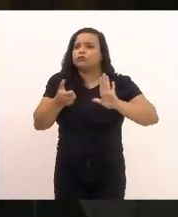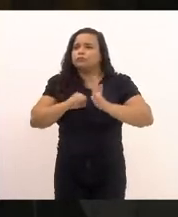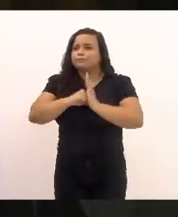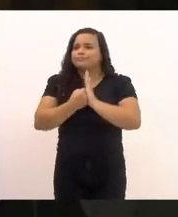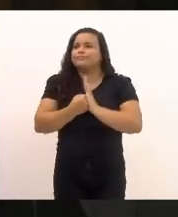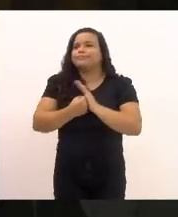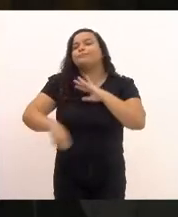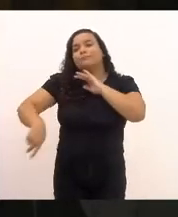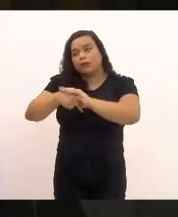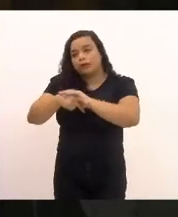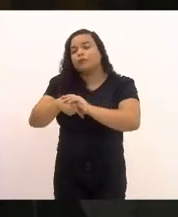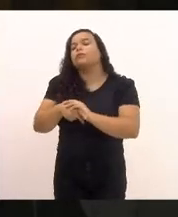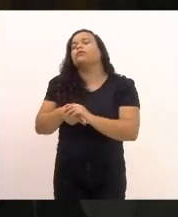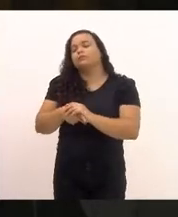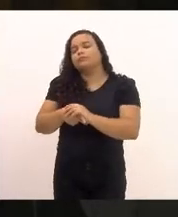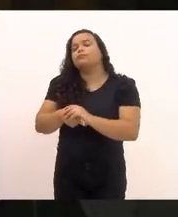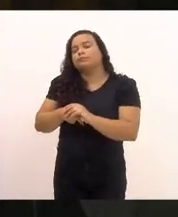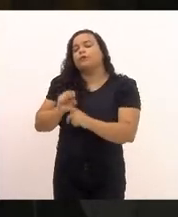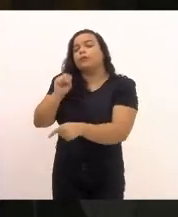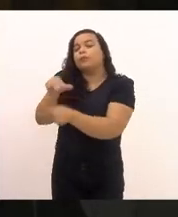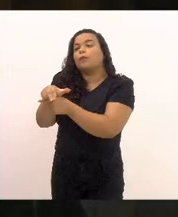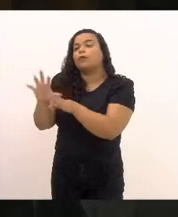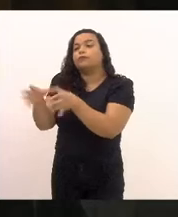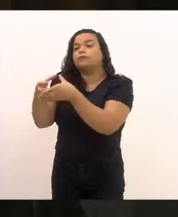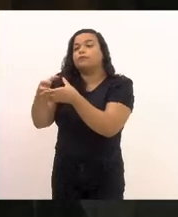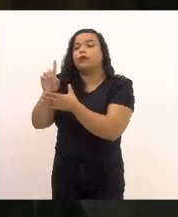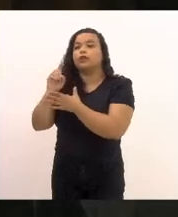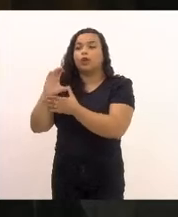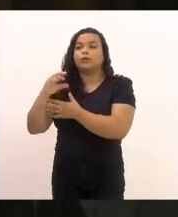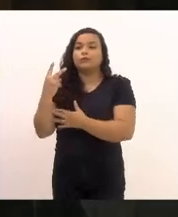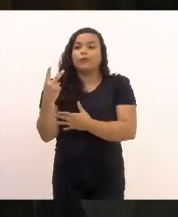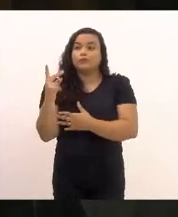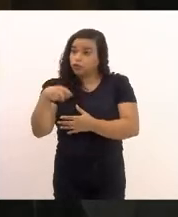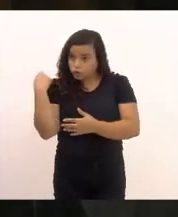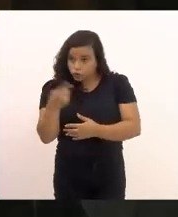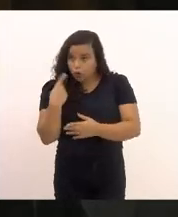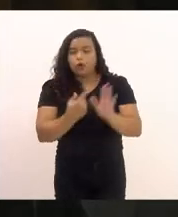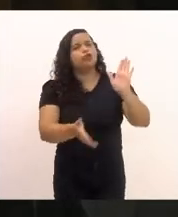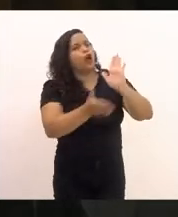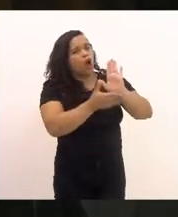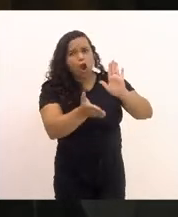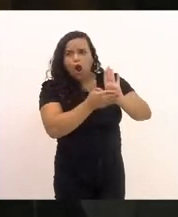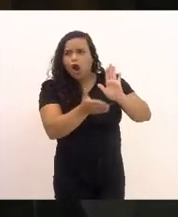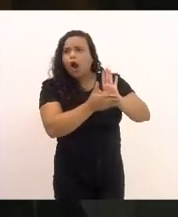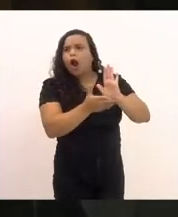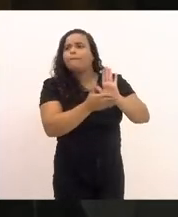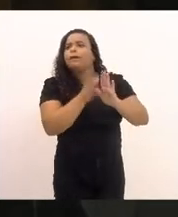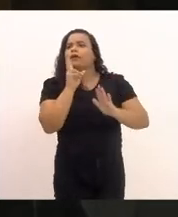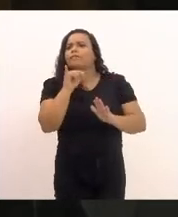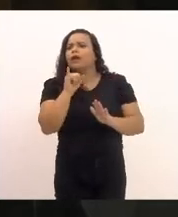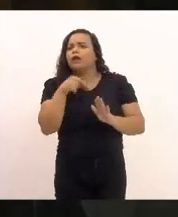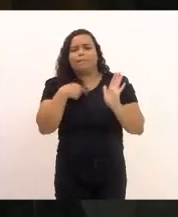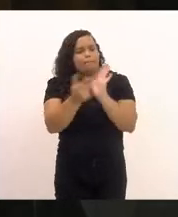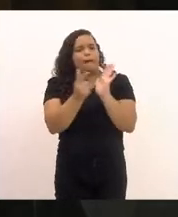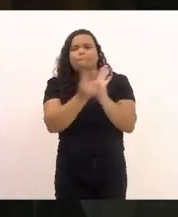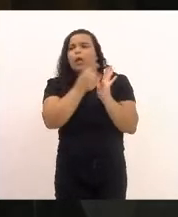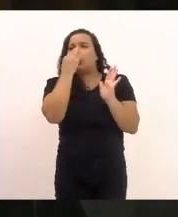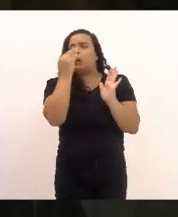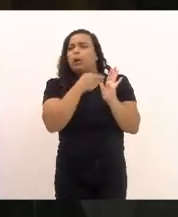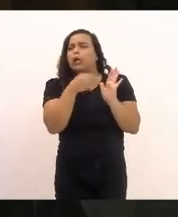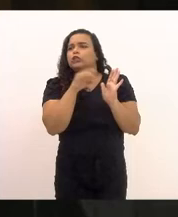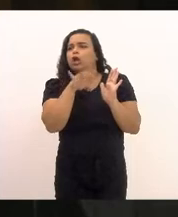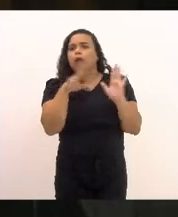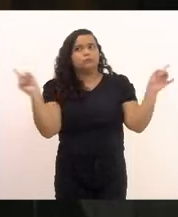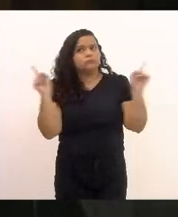DOC 2. E a gente vai cobrar do governo que isso saia do papel, que esse